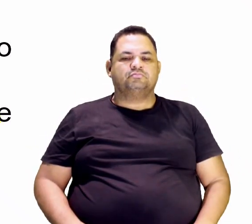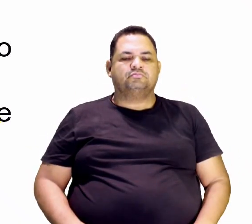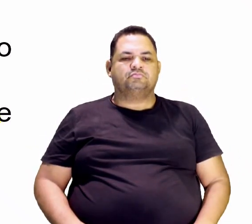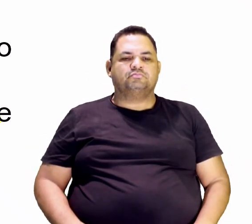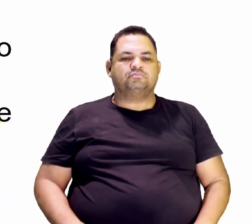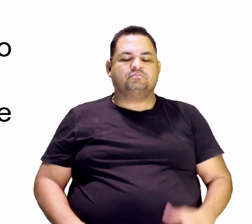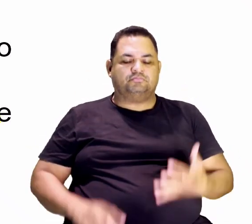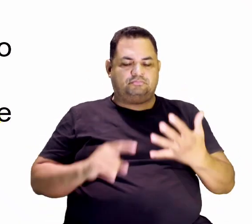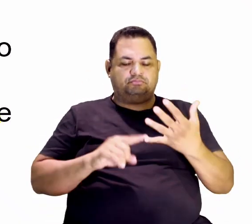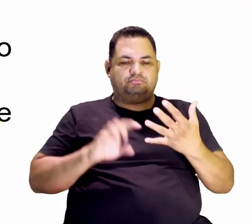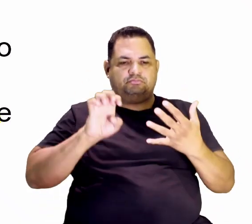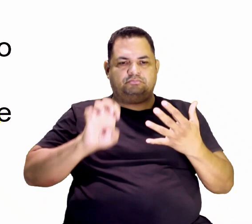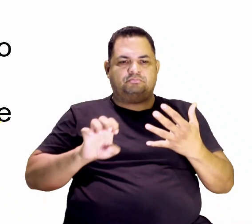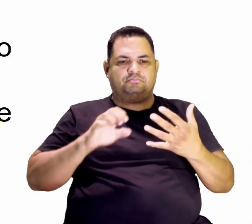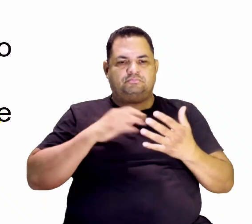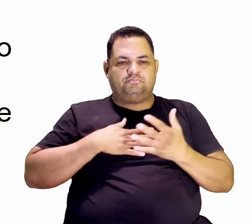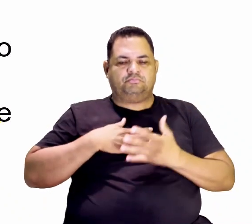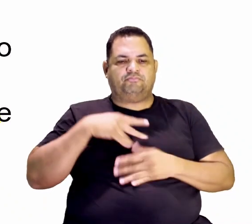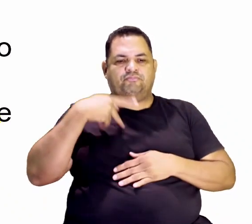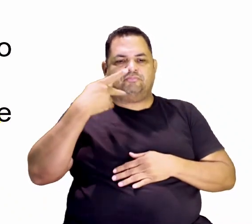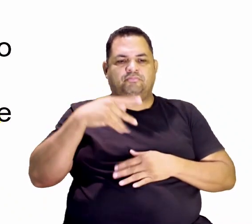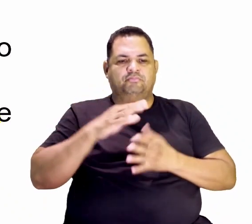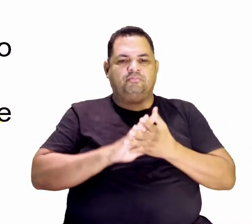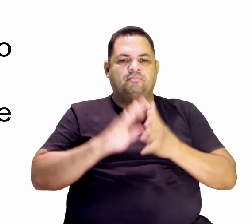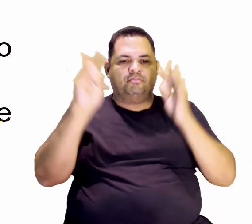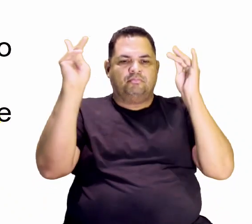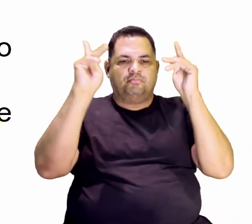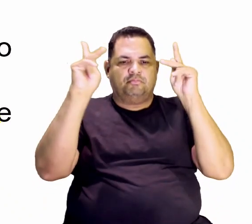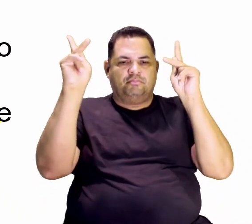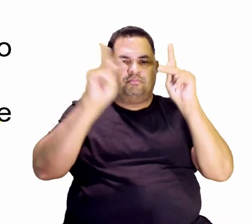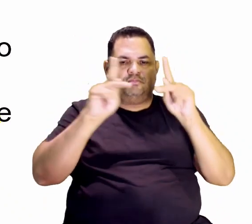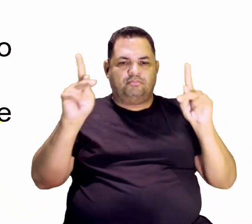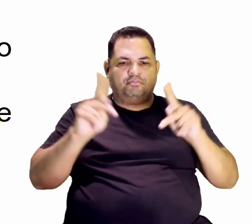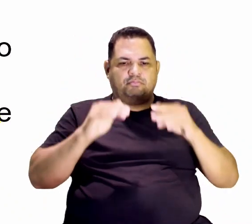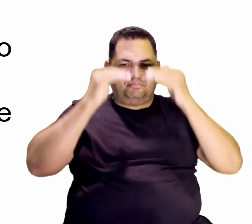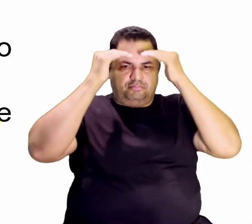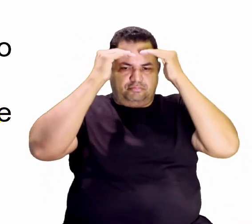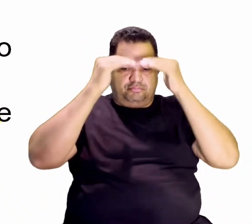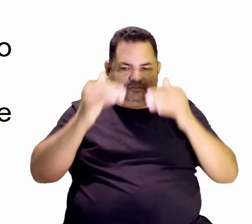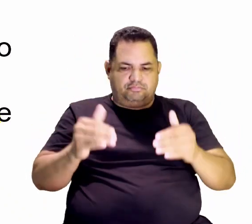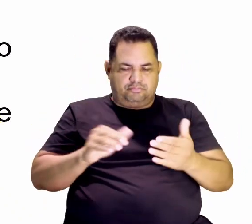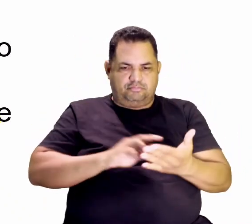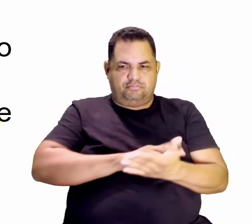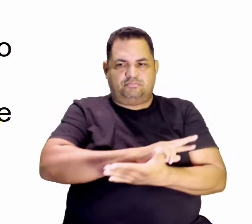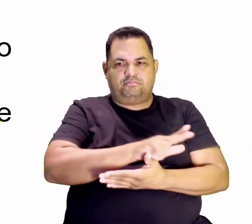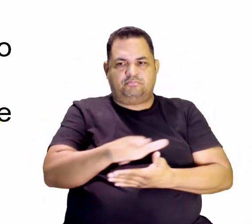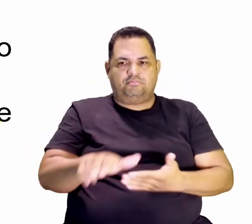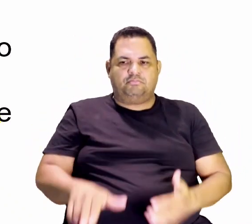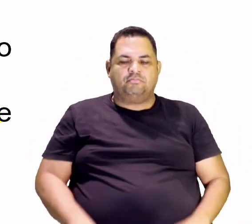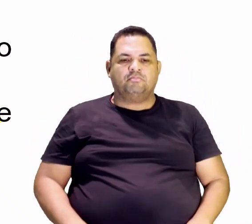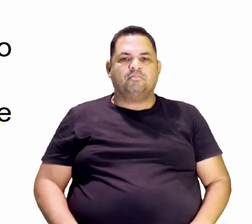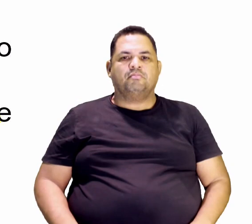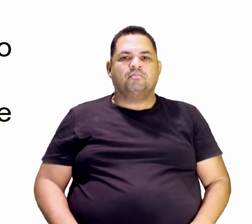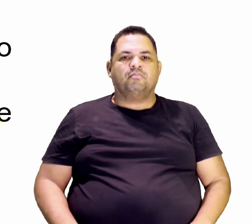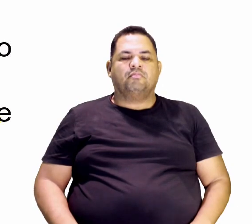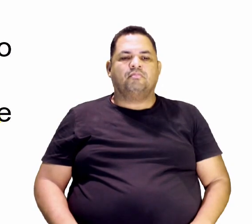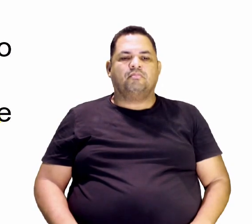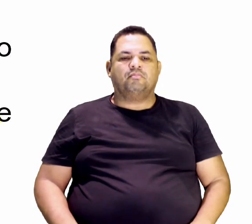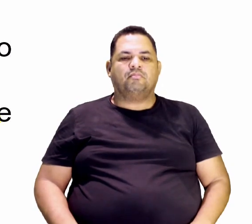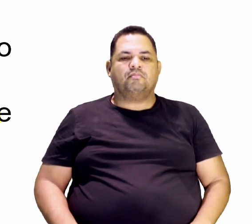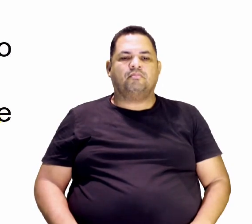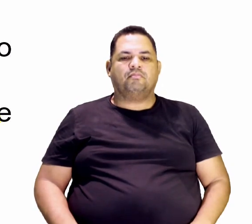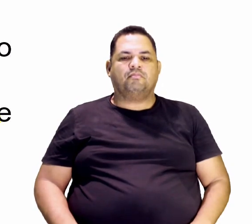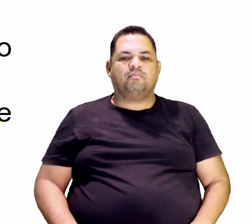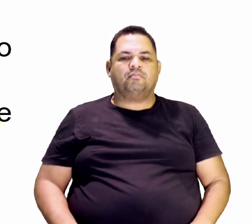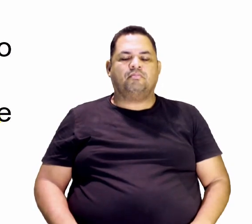E na letra E, fala de pacifismo e respeito às diferenças. E aí,